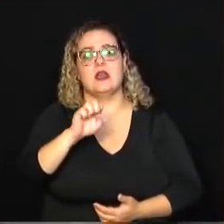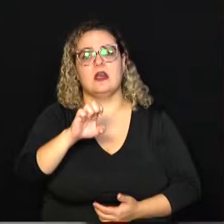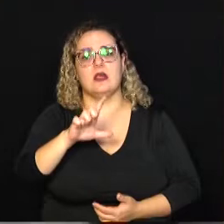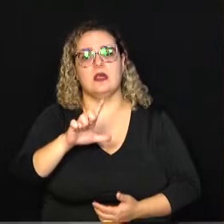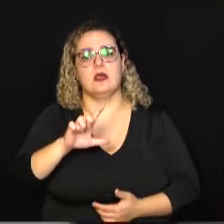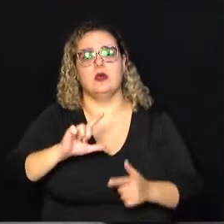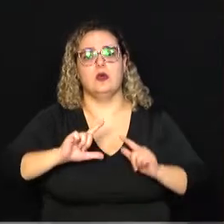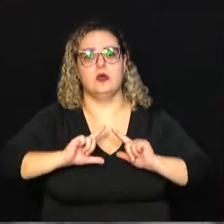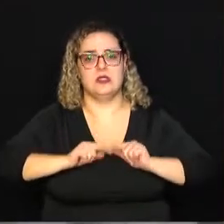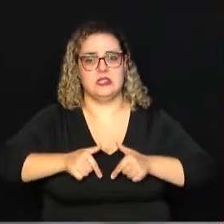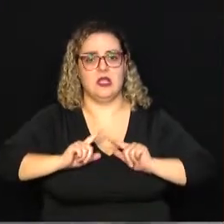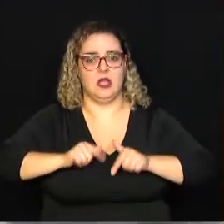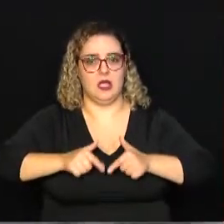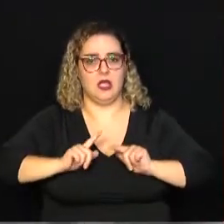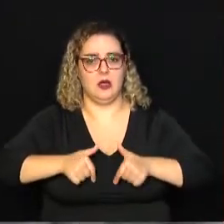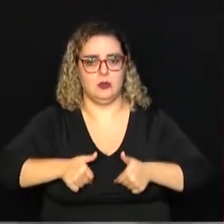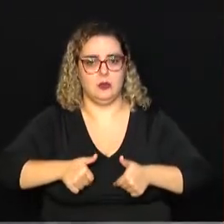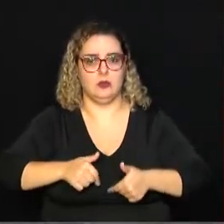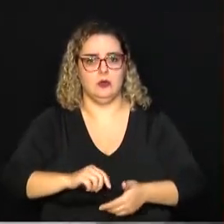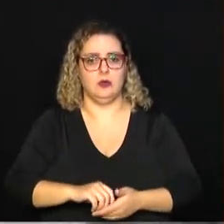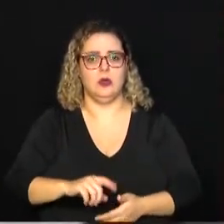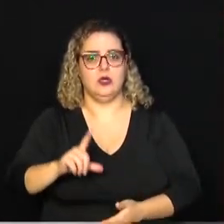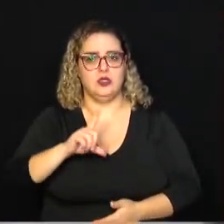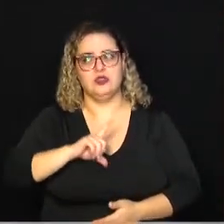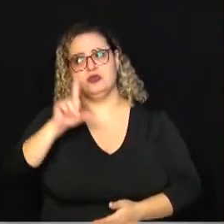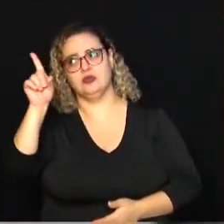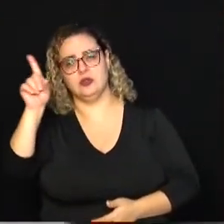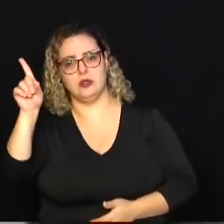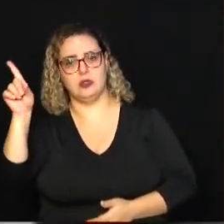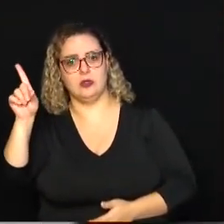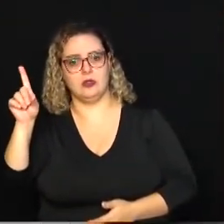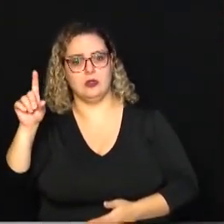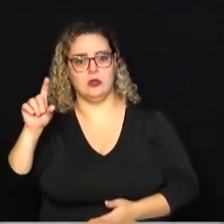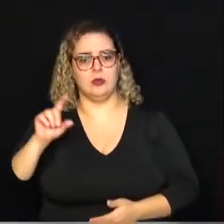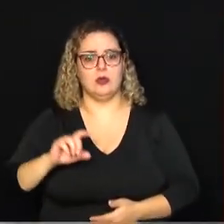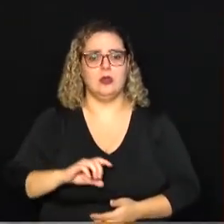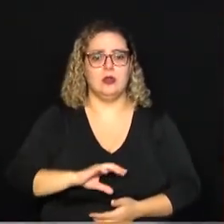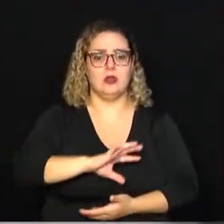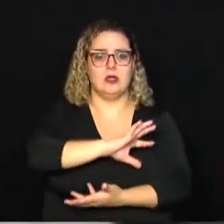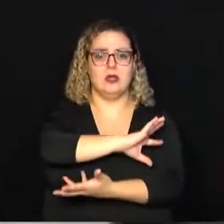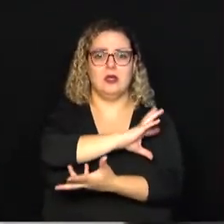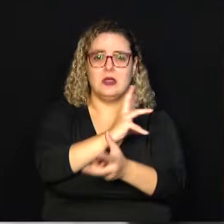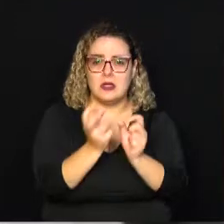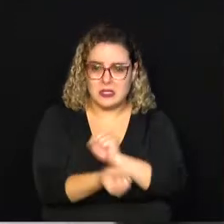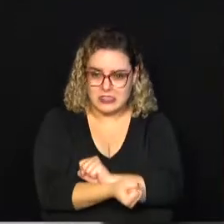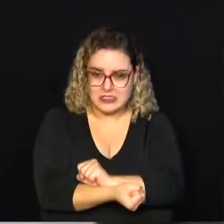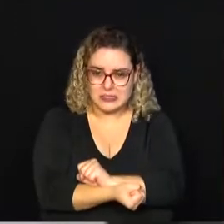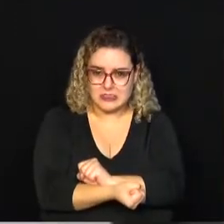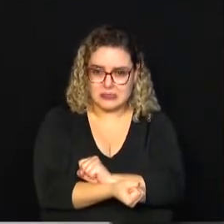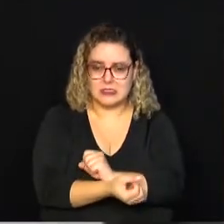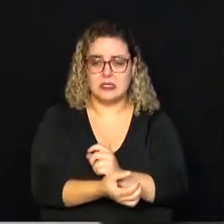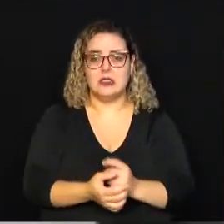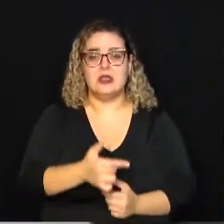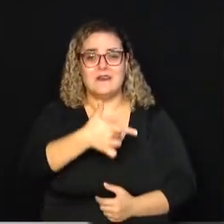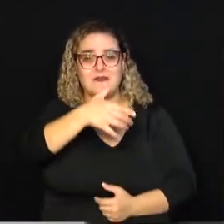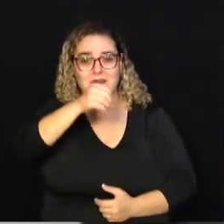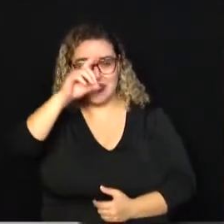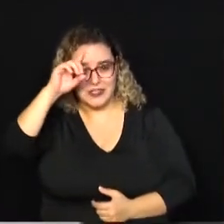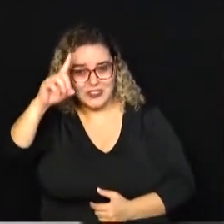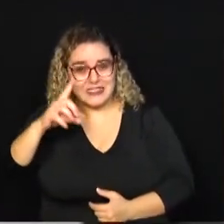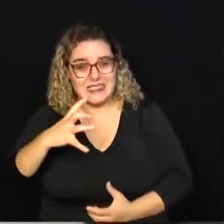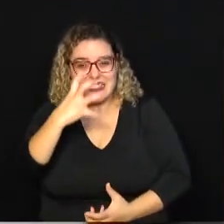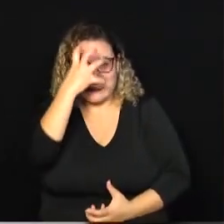dizer, deixaram de adotar lockdown. Israel passou 21 dias em lockdown severo e que agora estão colhendo os frutos,